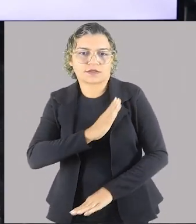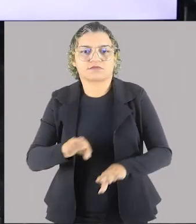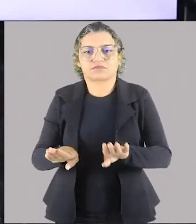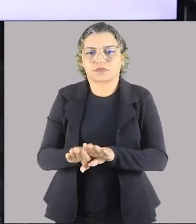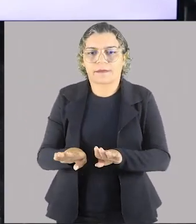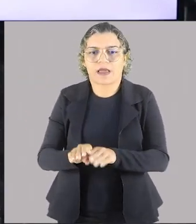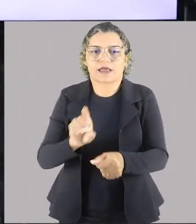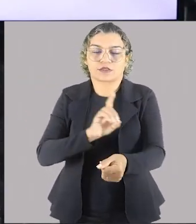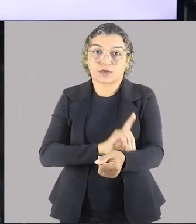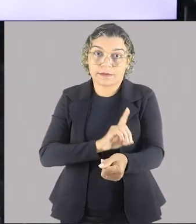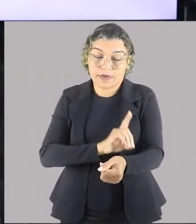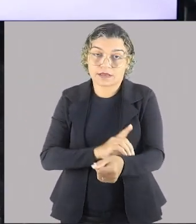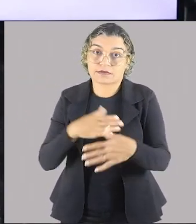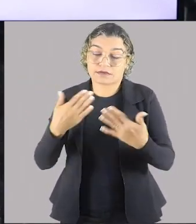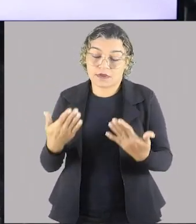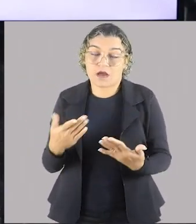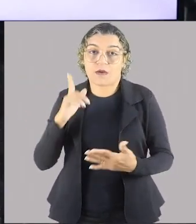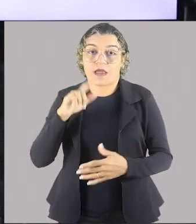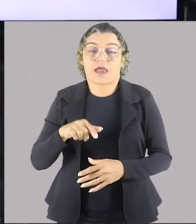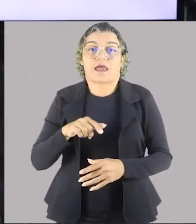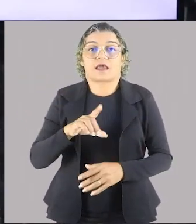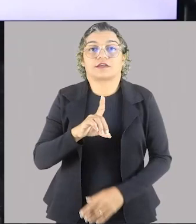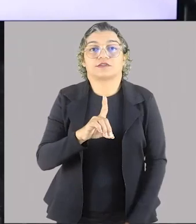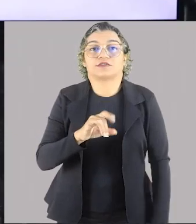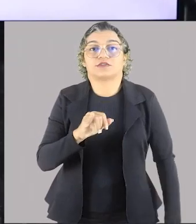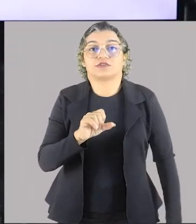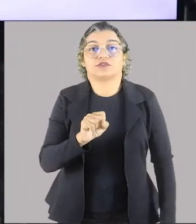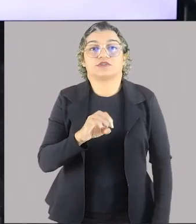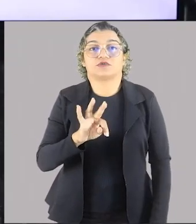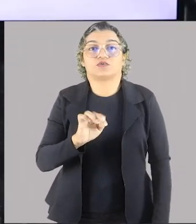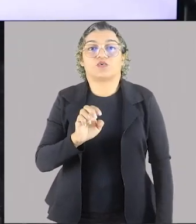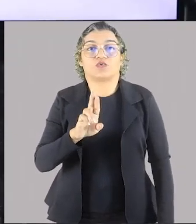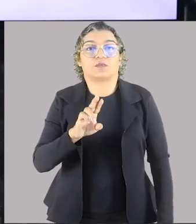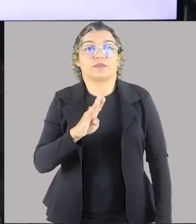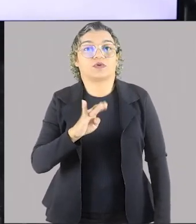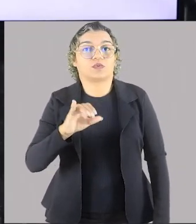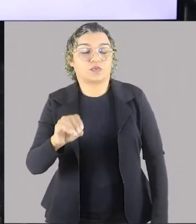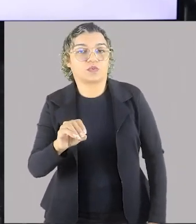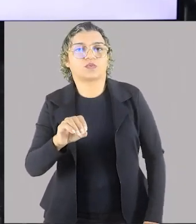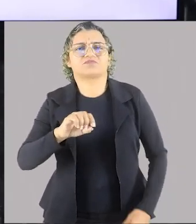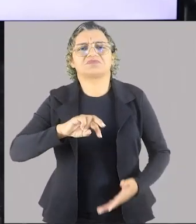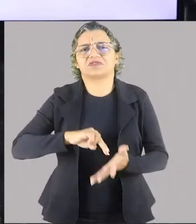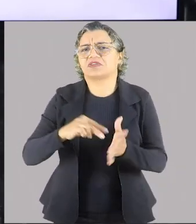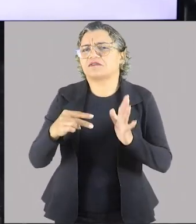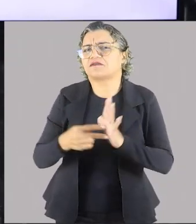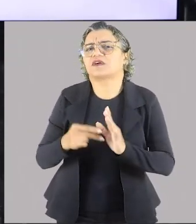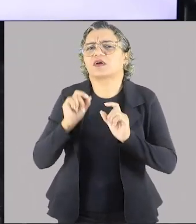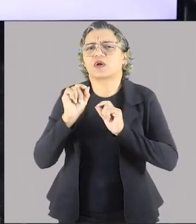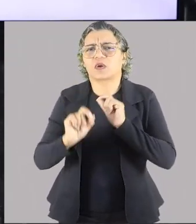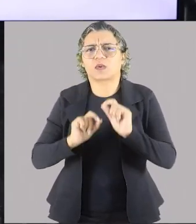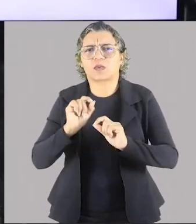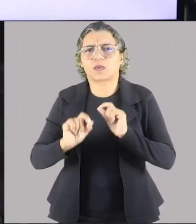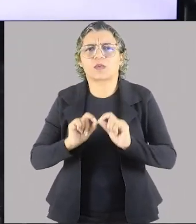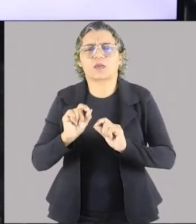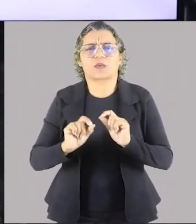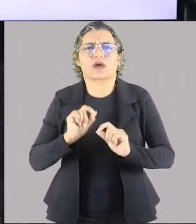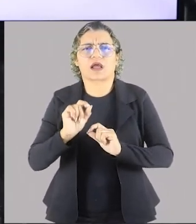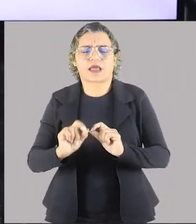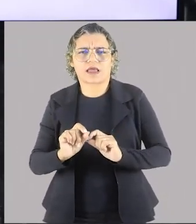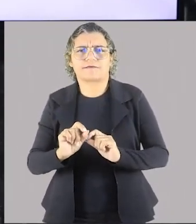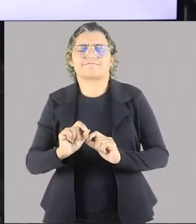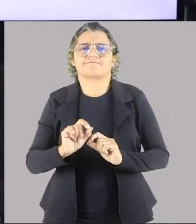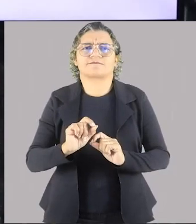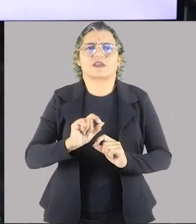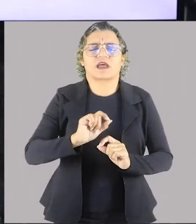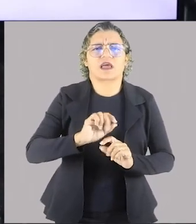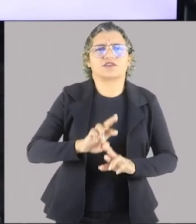disfunção, aquilo que não está trabalhando corretamente. Quando a gente fala de metabólico, a gente está falando de metabolismo, que